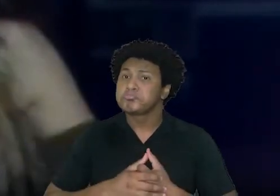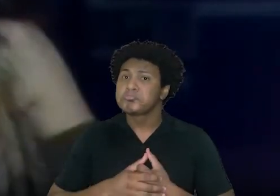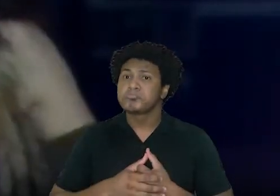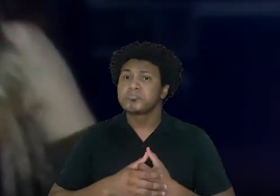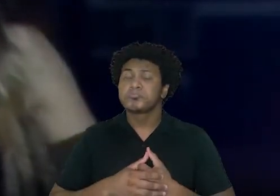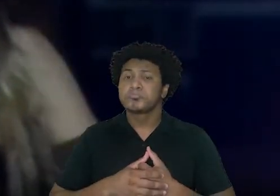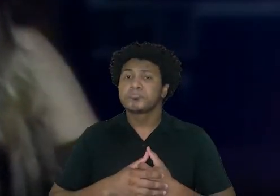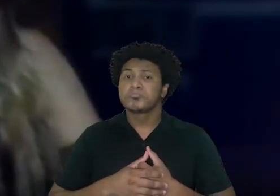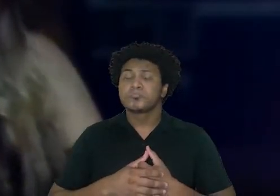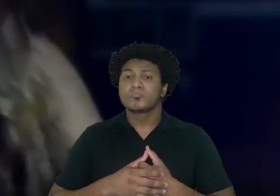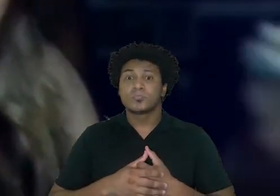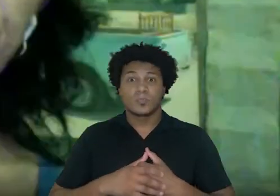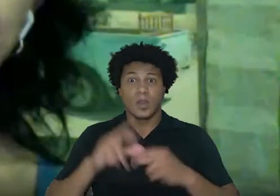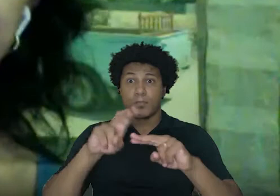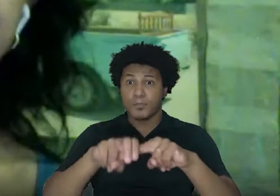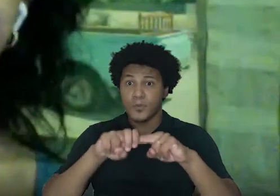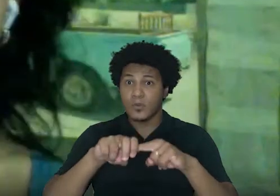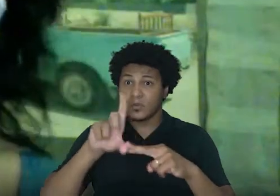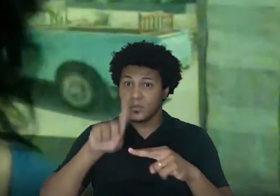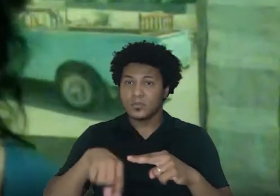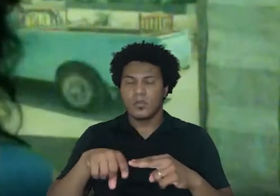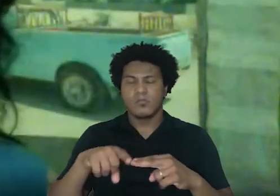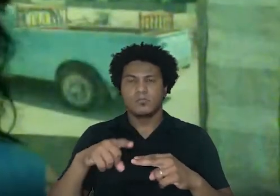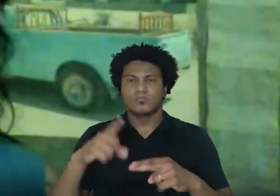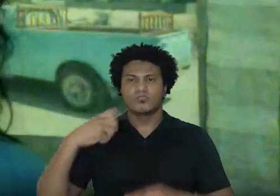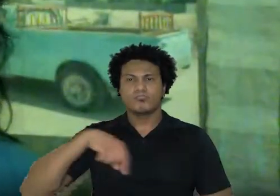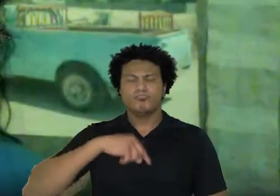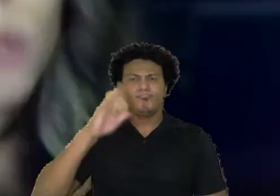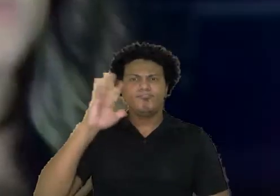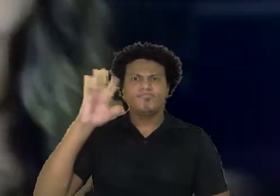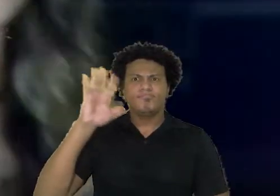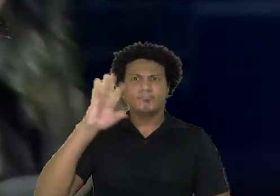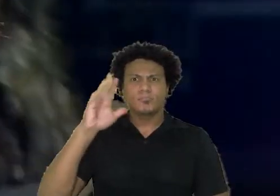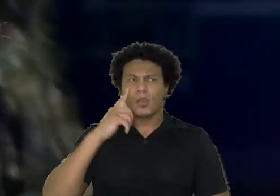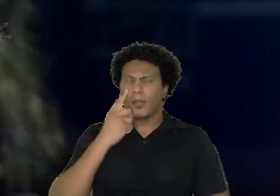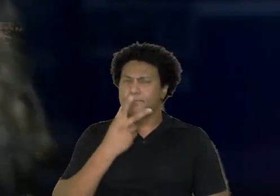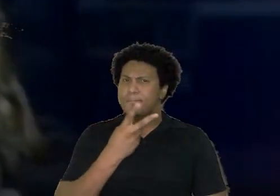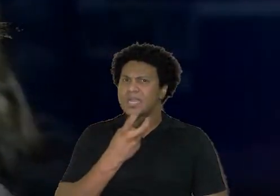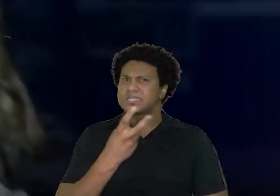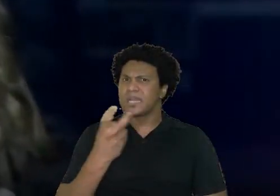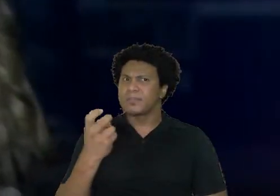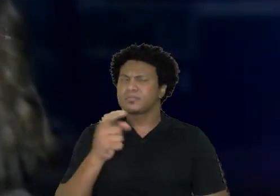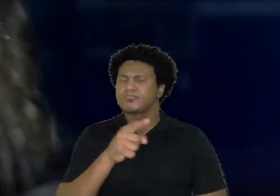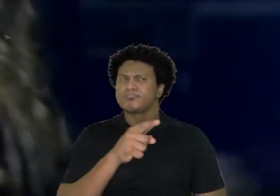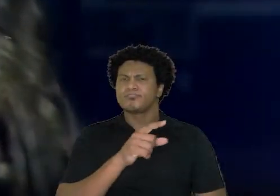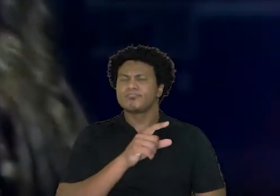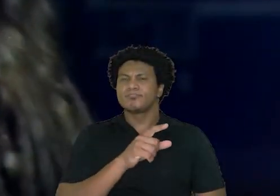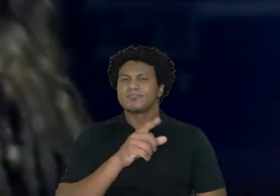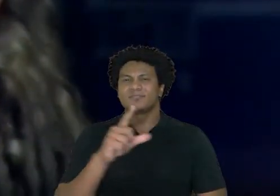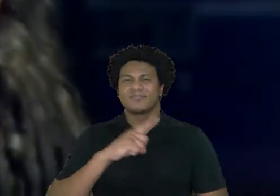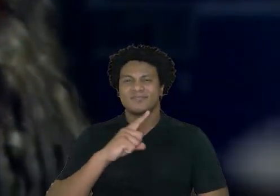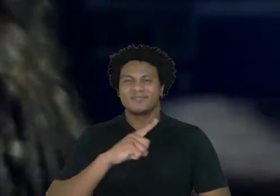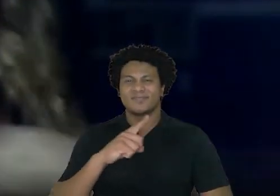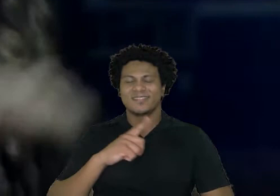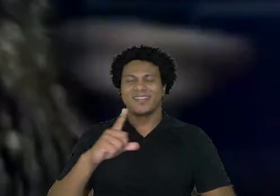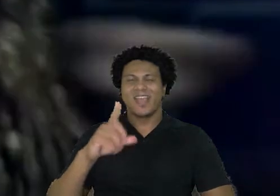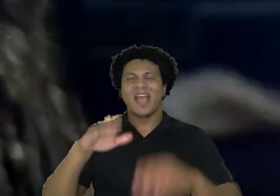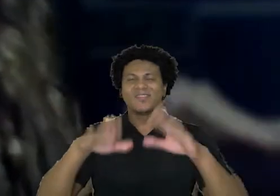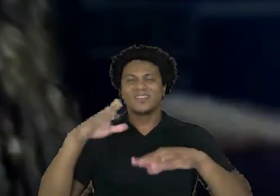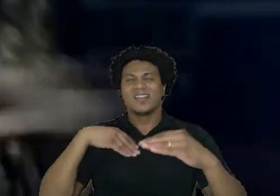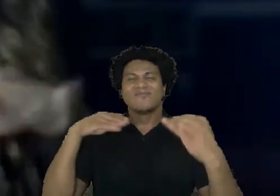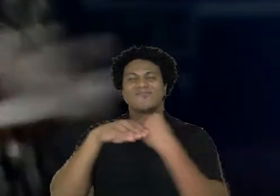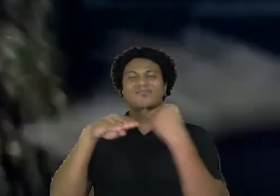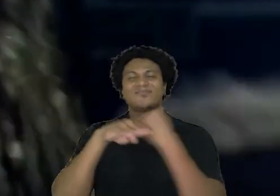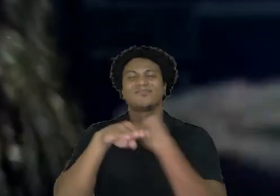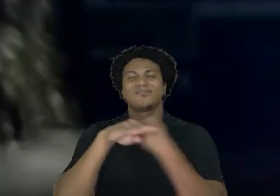assim... O corpo idoso, né? O corpo idoso. Idoso. Exatamente. Então, a gente precisa partir